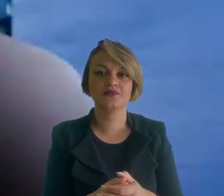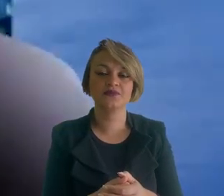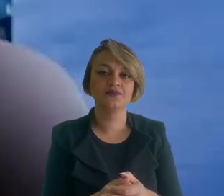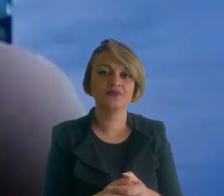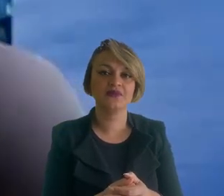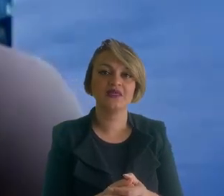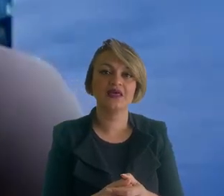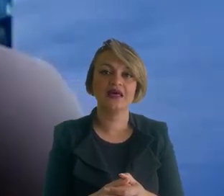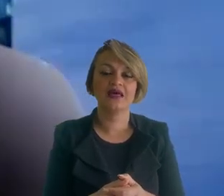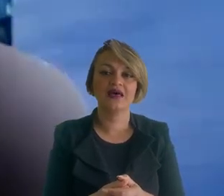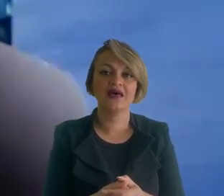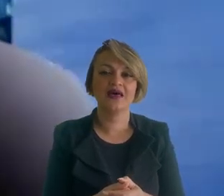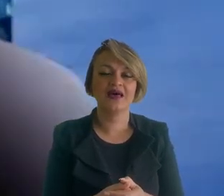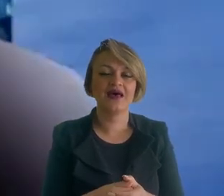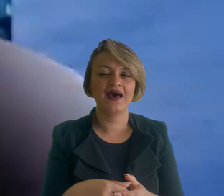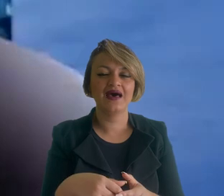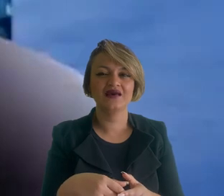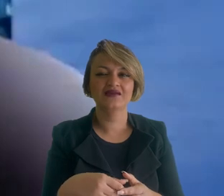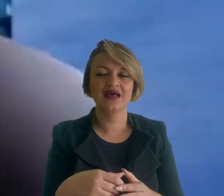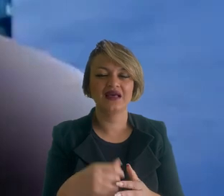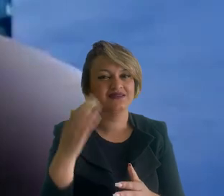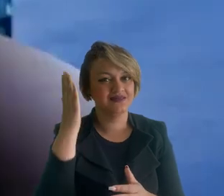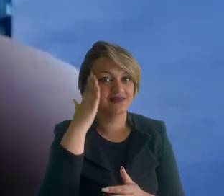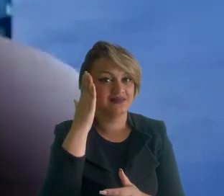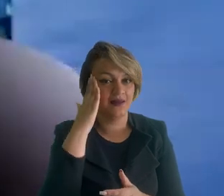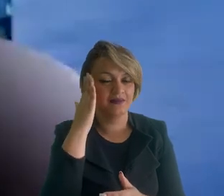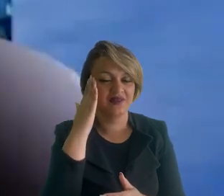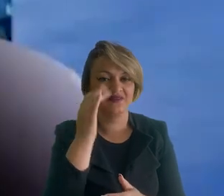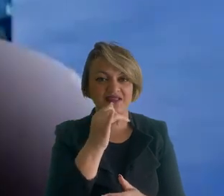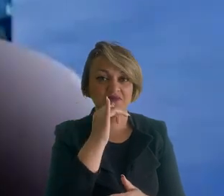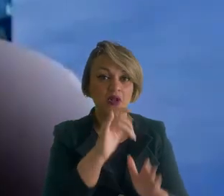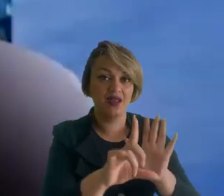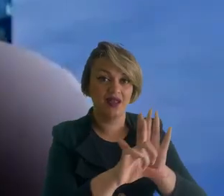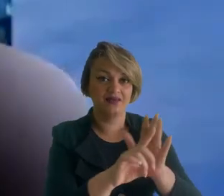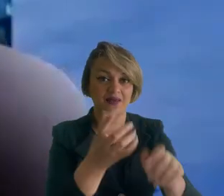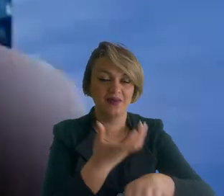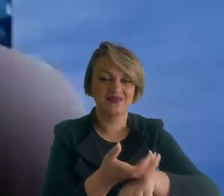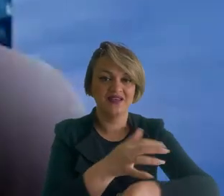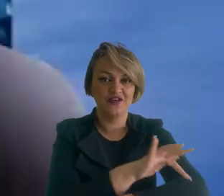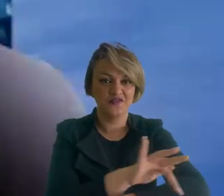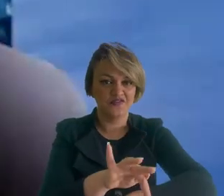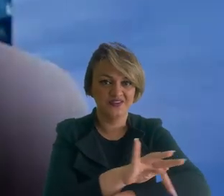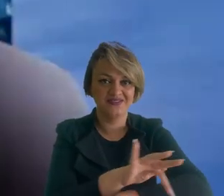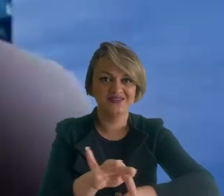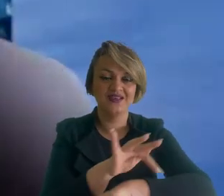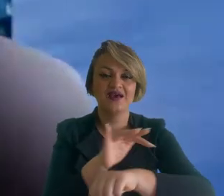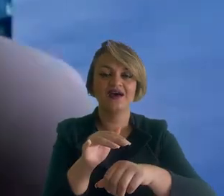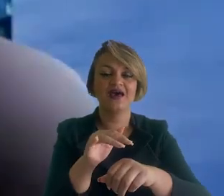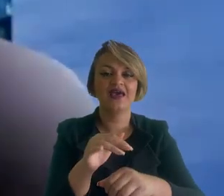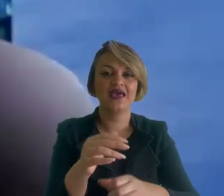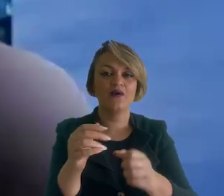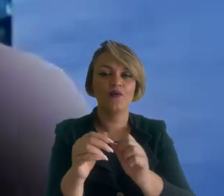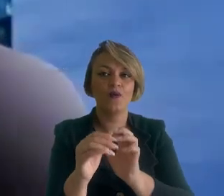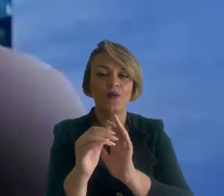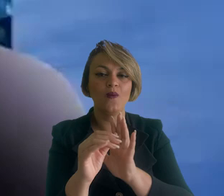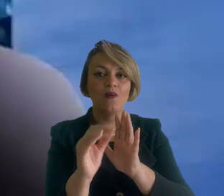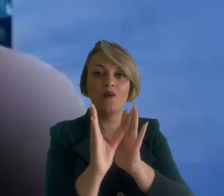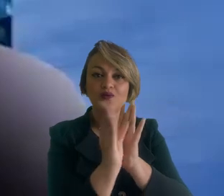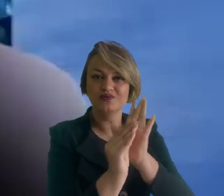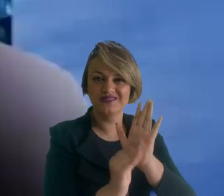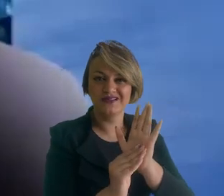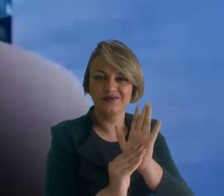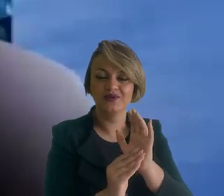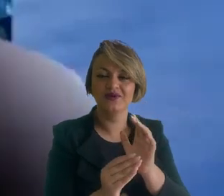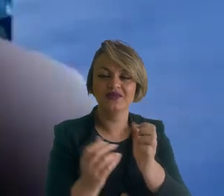entre as leis da física uma bastante conhecida é aquela que